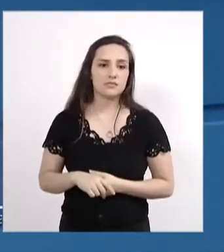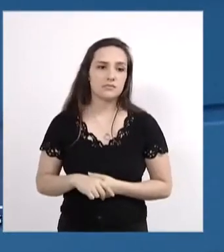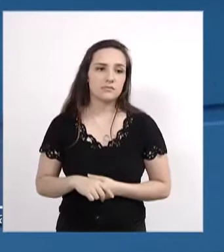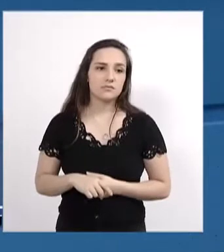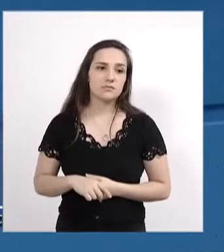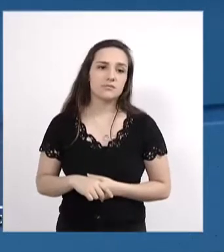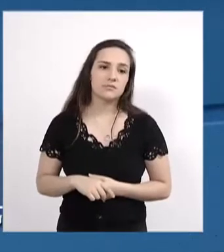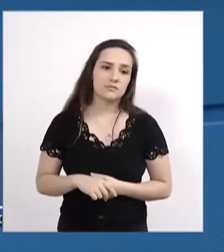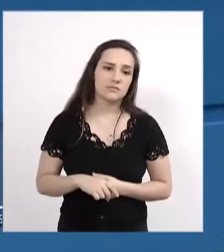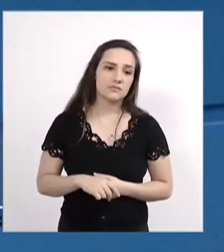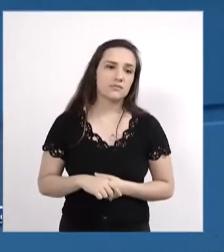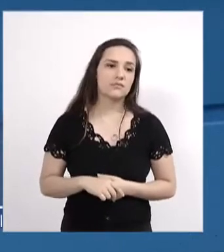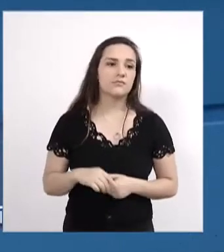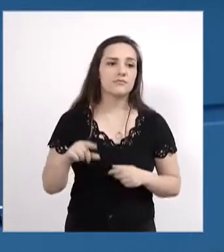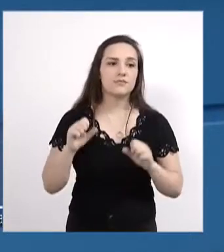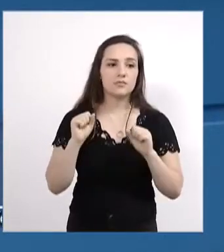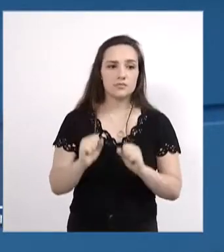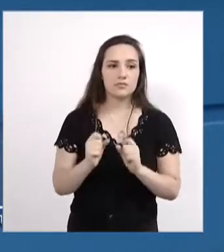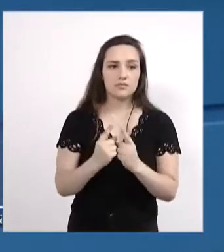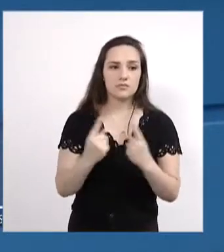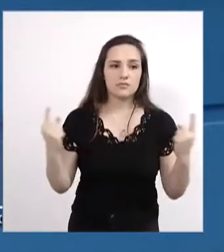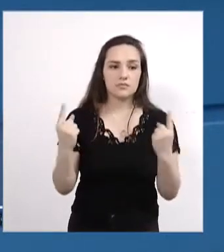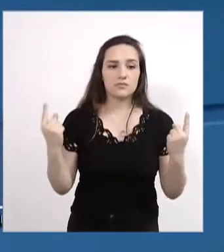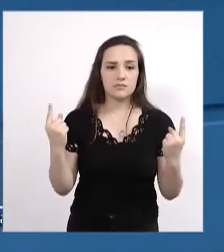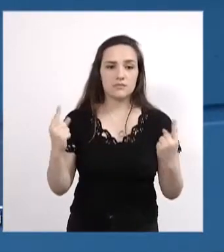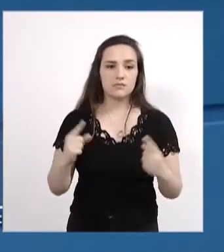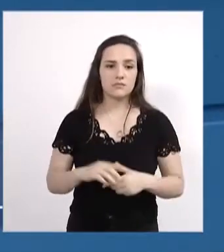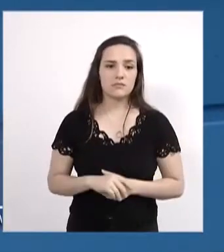Teixeira, você fazer um contraponto aqui nessa tribuna.